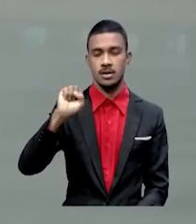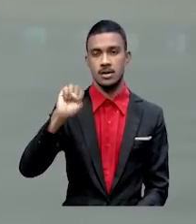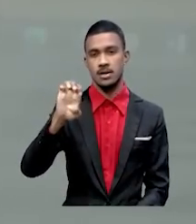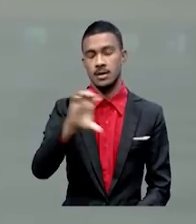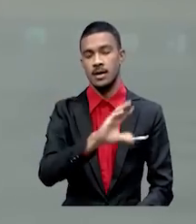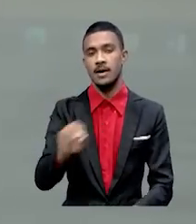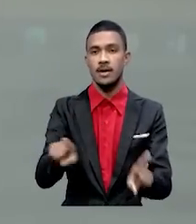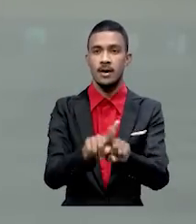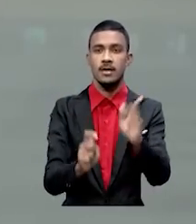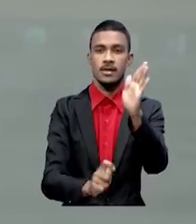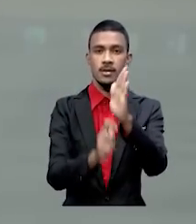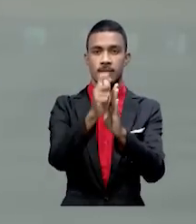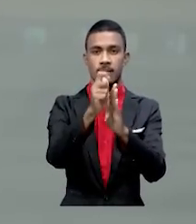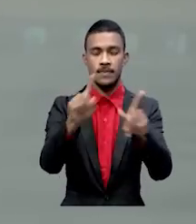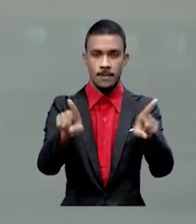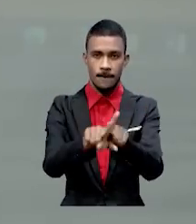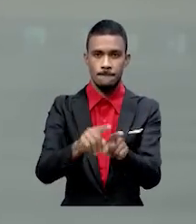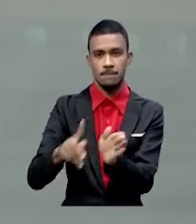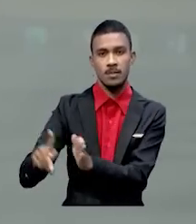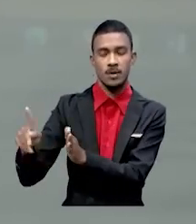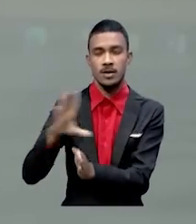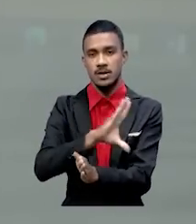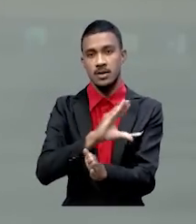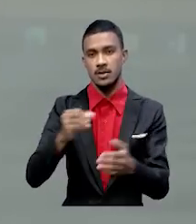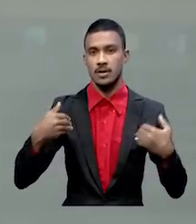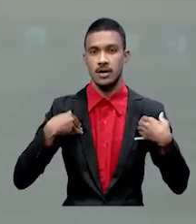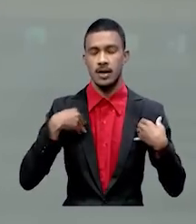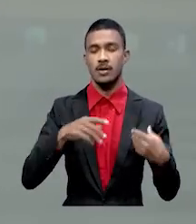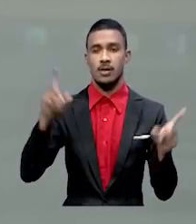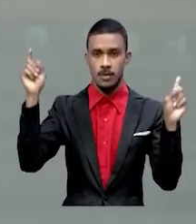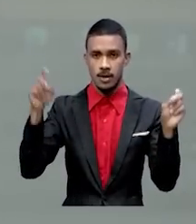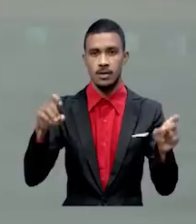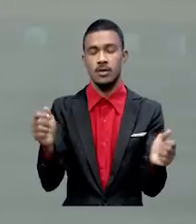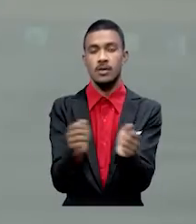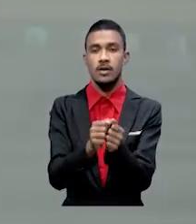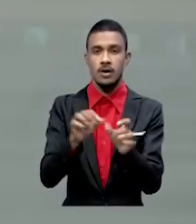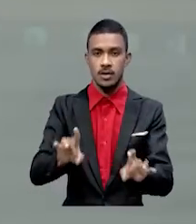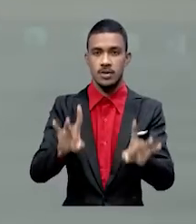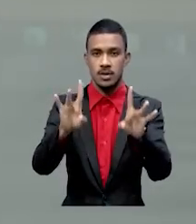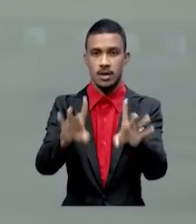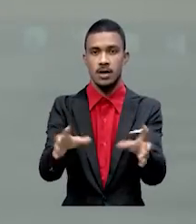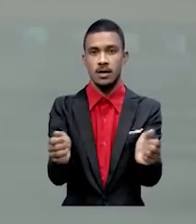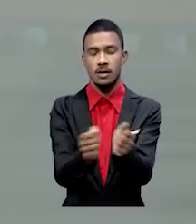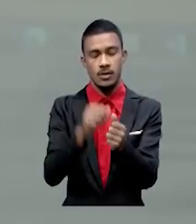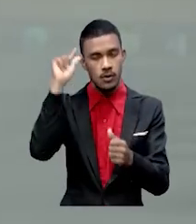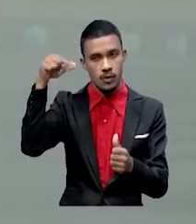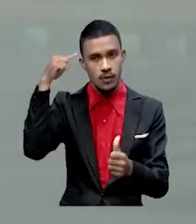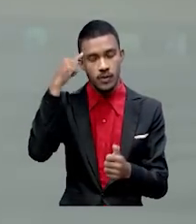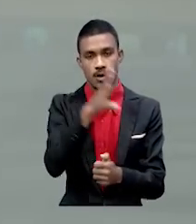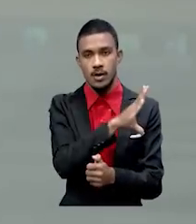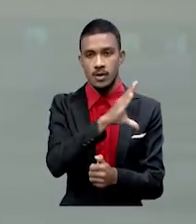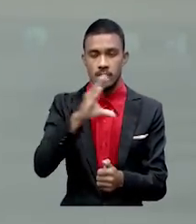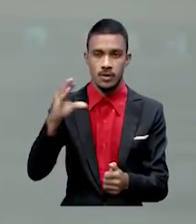altura do nosso processo de conciliação obrigatória com a Austrália, os dois governos e a Joint